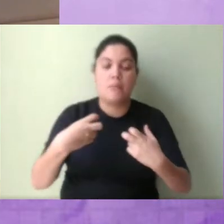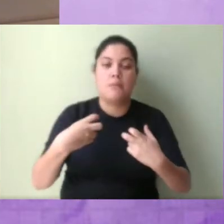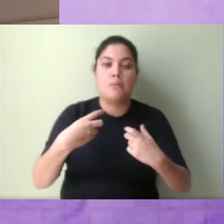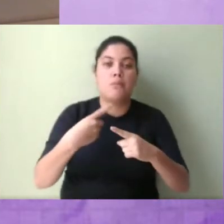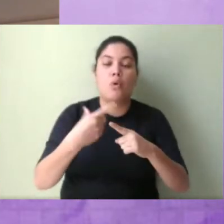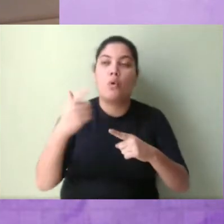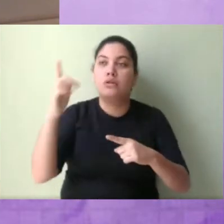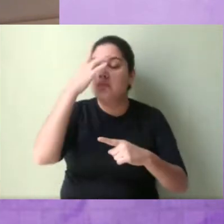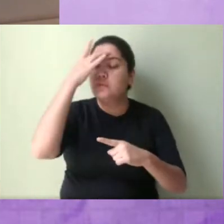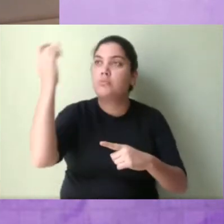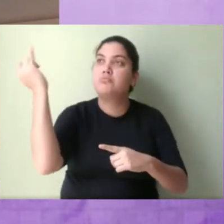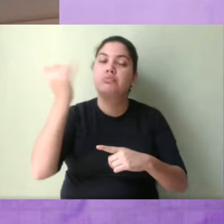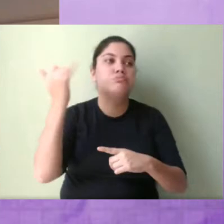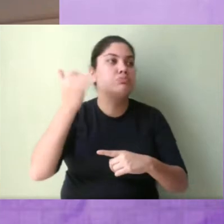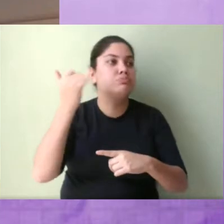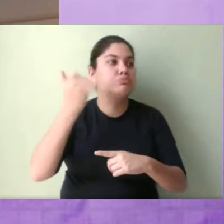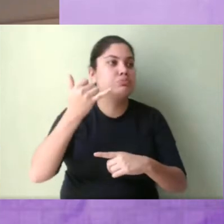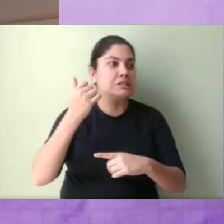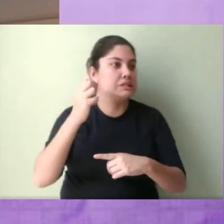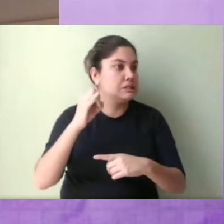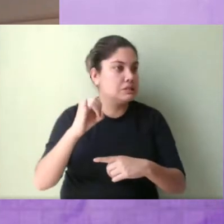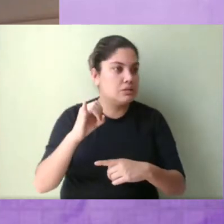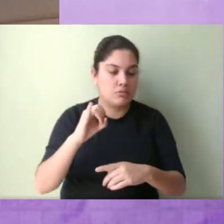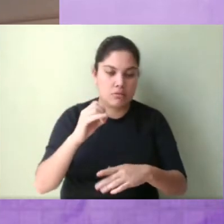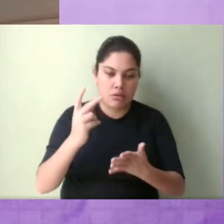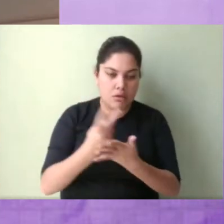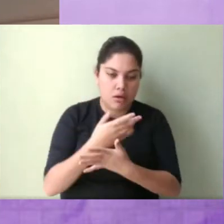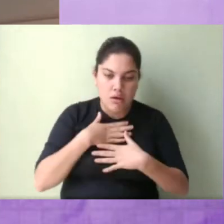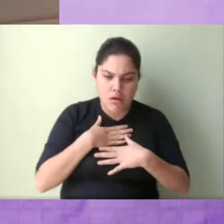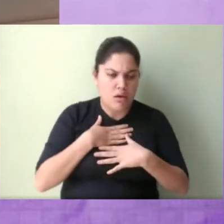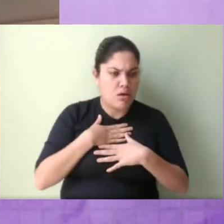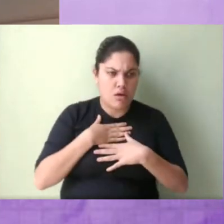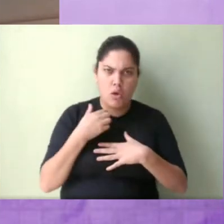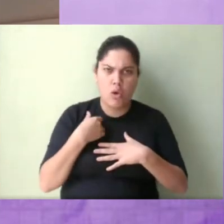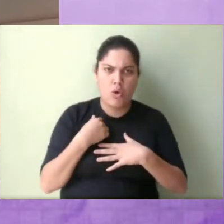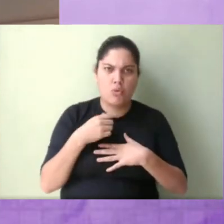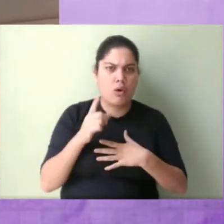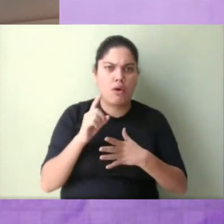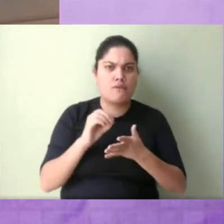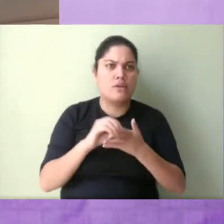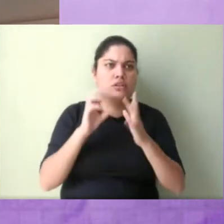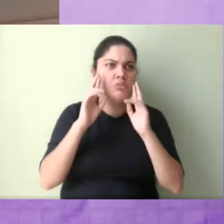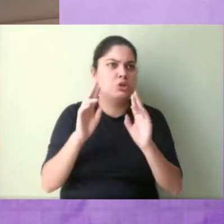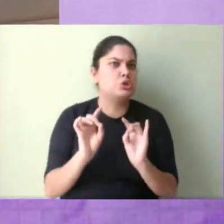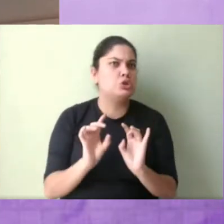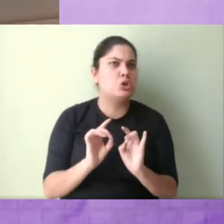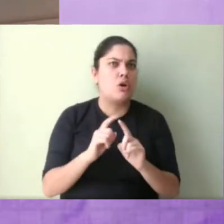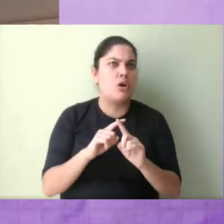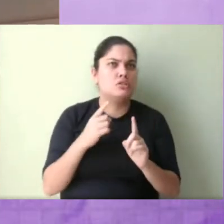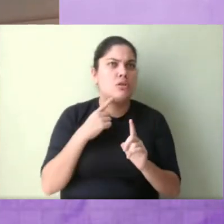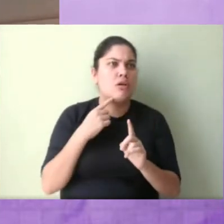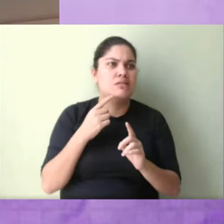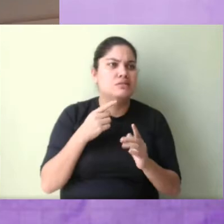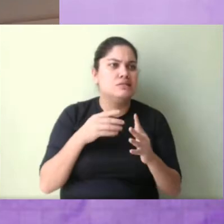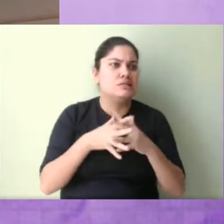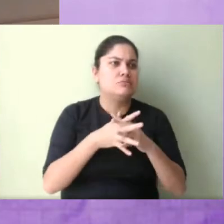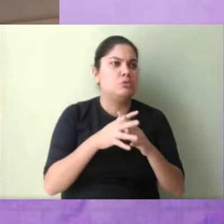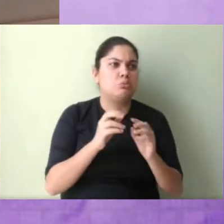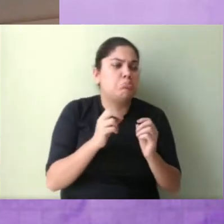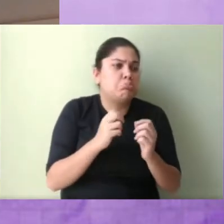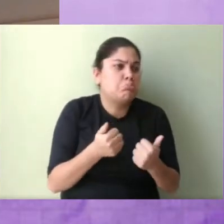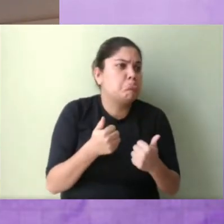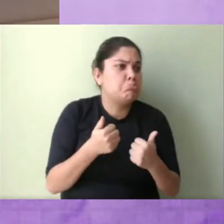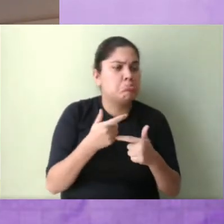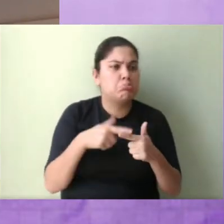abuso se estabeleça. Muitas pessoas só descobrem que elas estão sofrendo algum tipo de abuso ou de assédio porque outra pessoa contou. Se não,